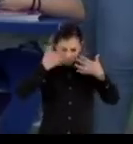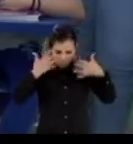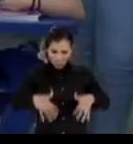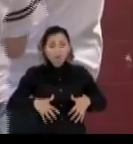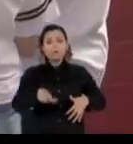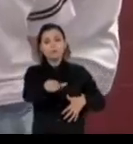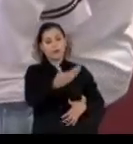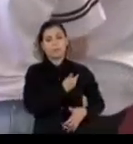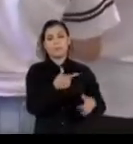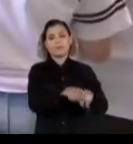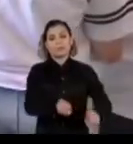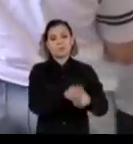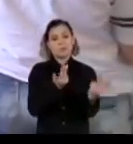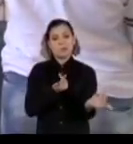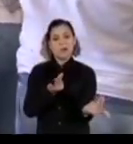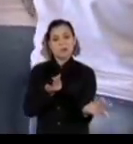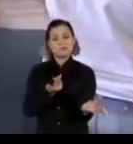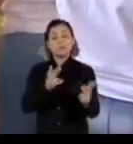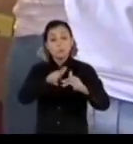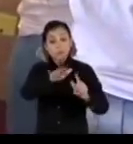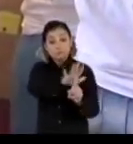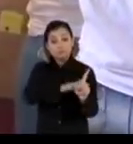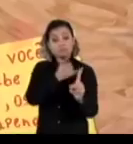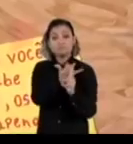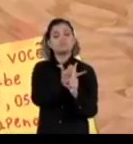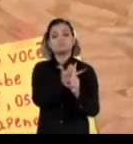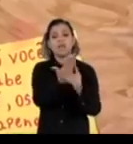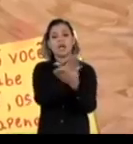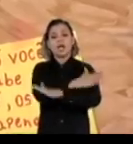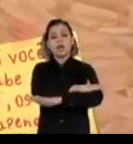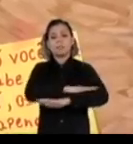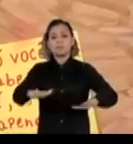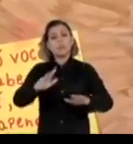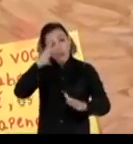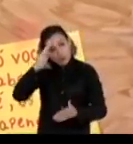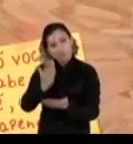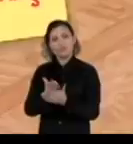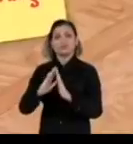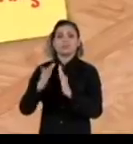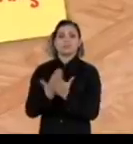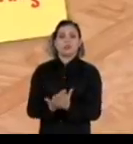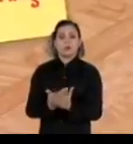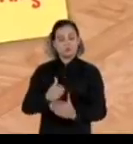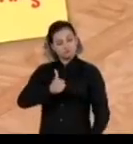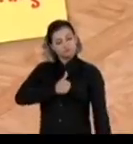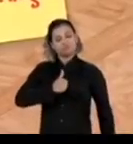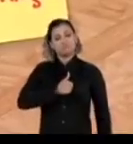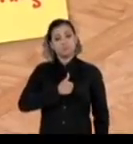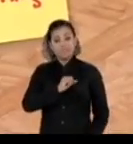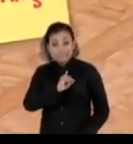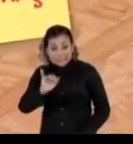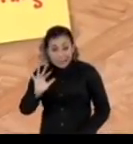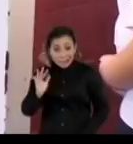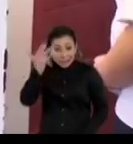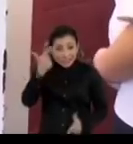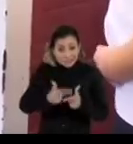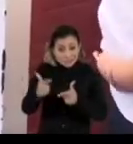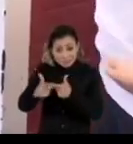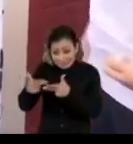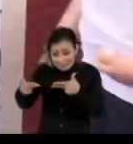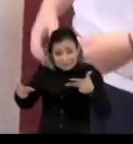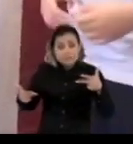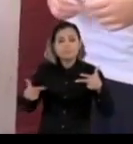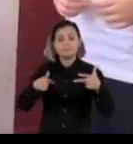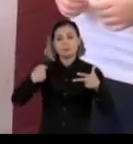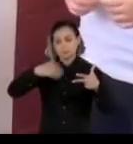para o meu amigo. Então a gente acaba combatendo o bullying e a confiança que eles têm na nossa escola, né? Porque quando surge alguma situação nesse sentido, eles têm que